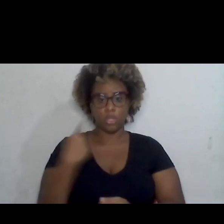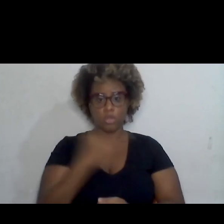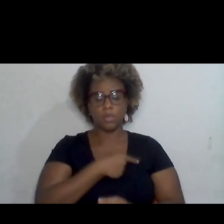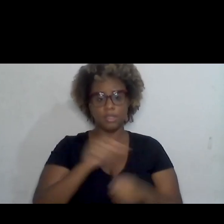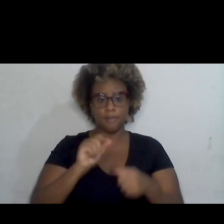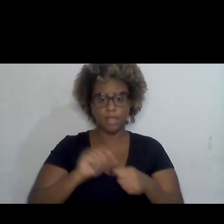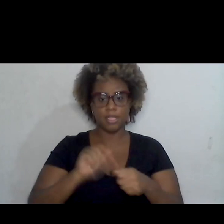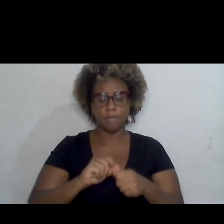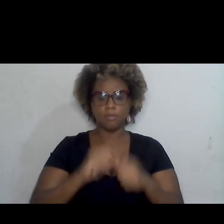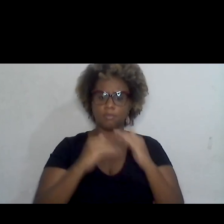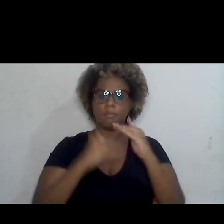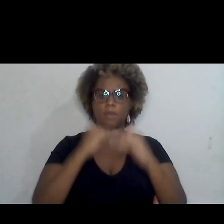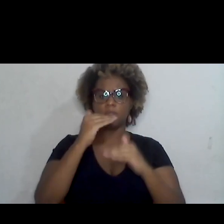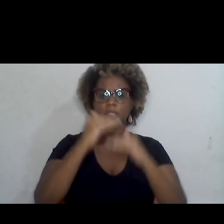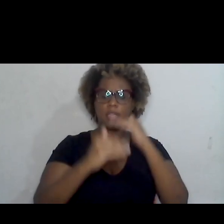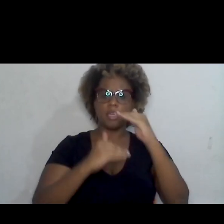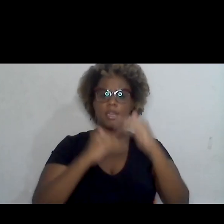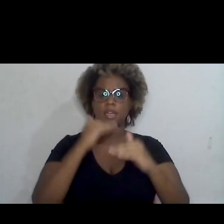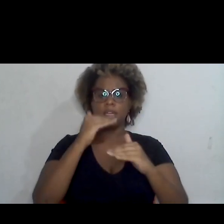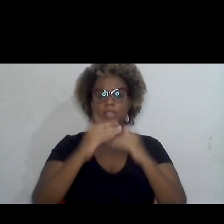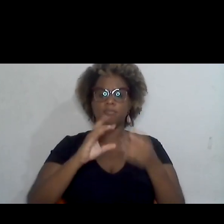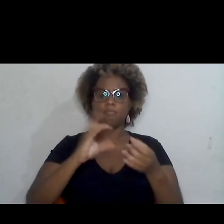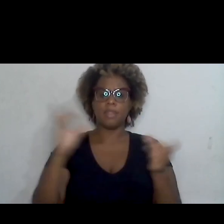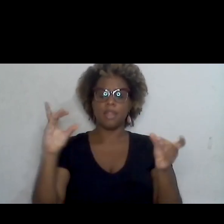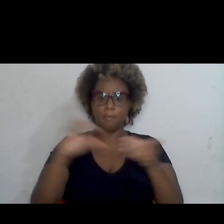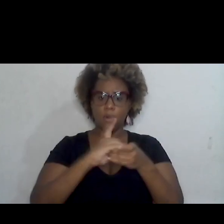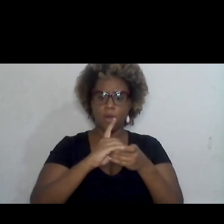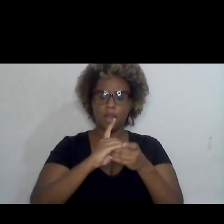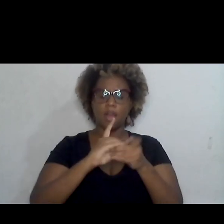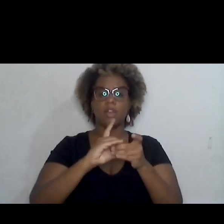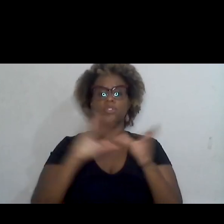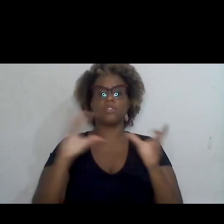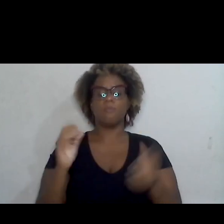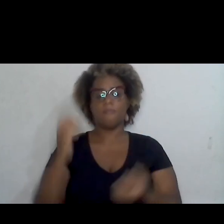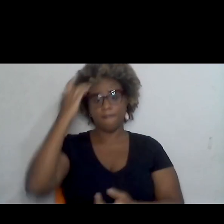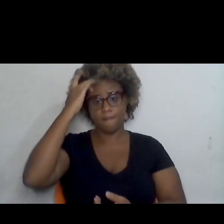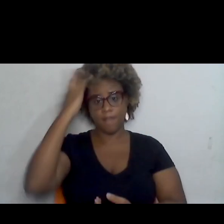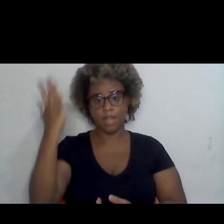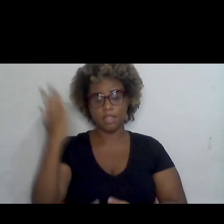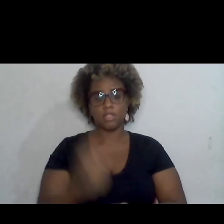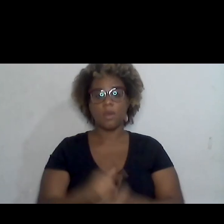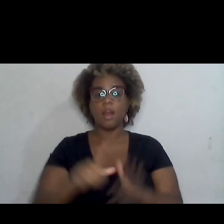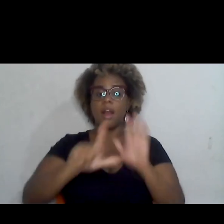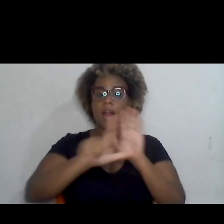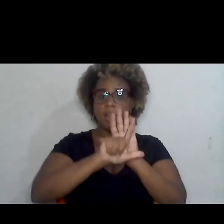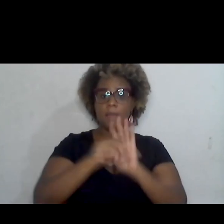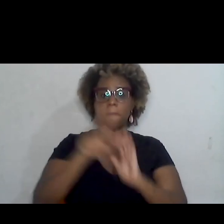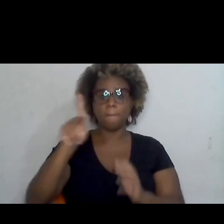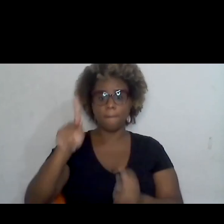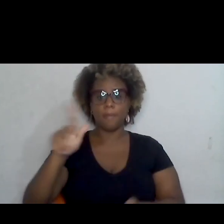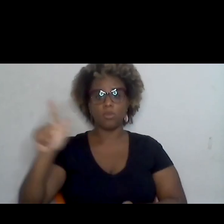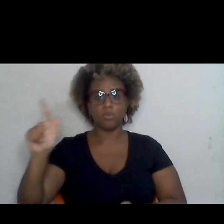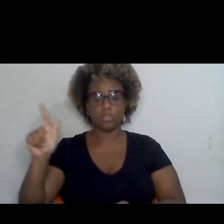esse processo mais democratizado, mais facilitado, e a Lei Paulo Gustavo tem uma previsão aqui na